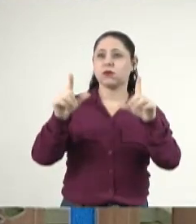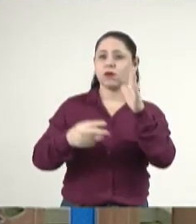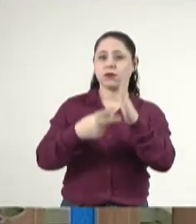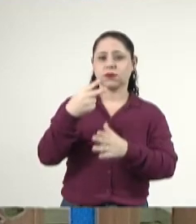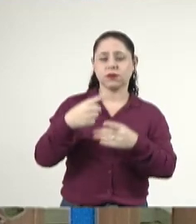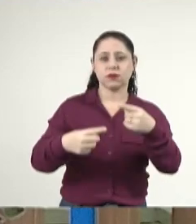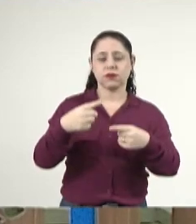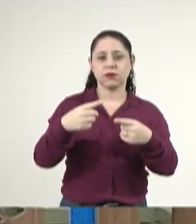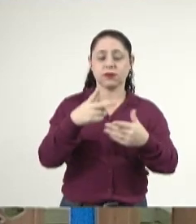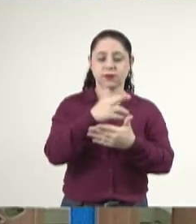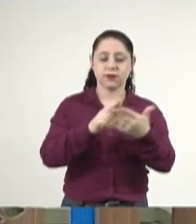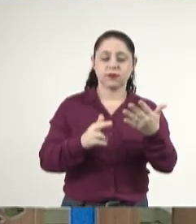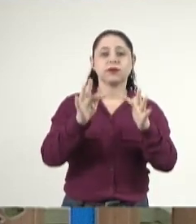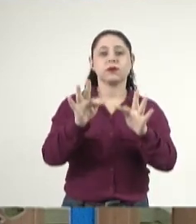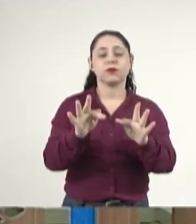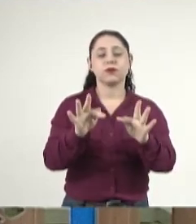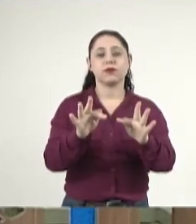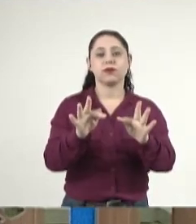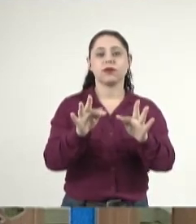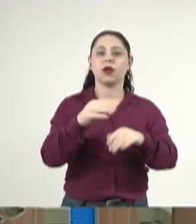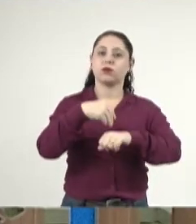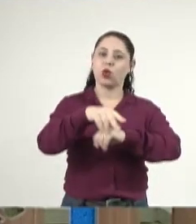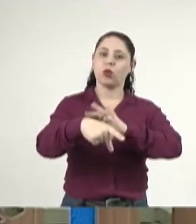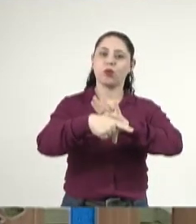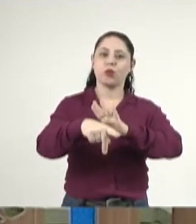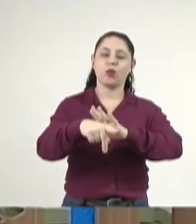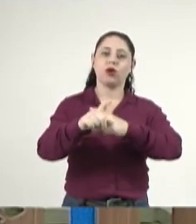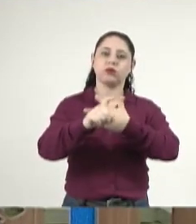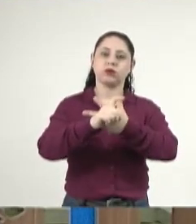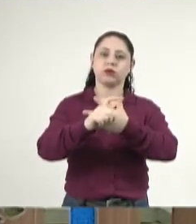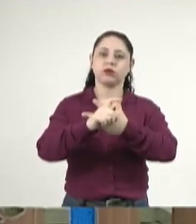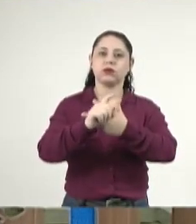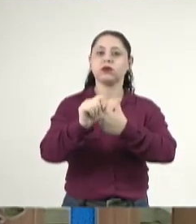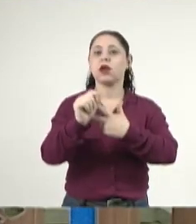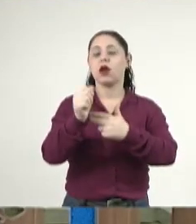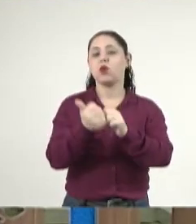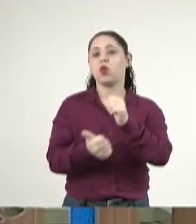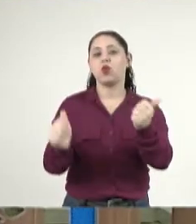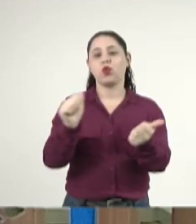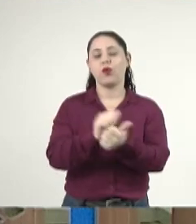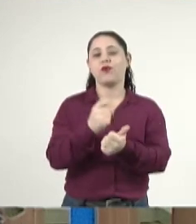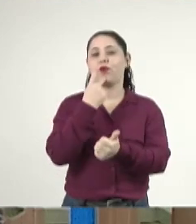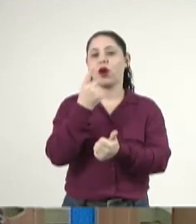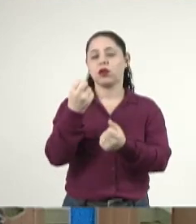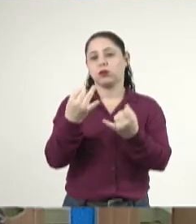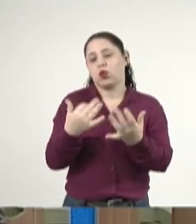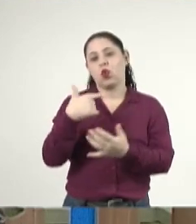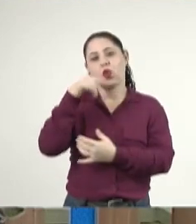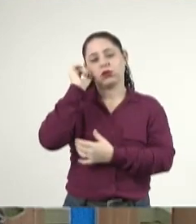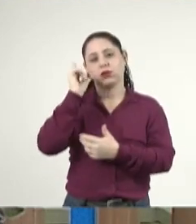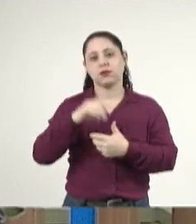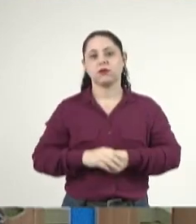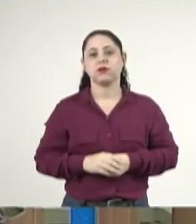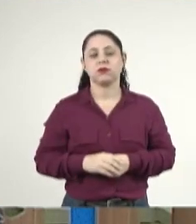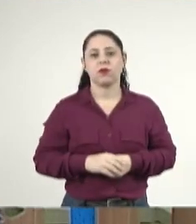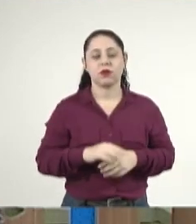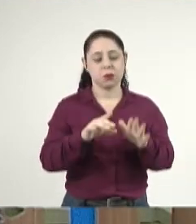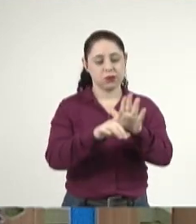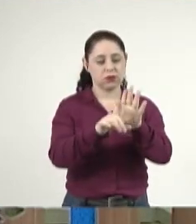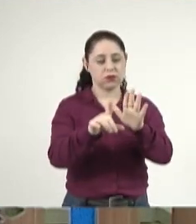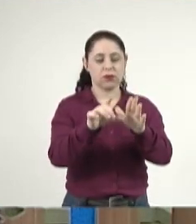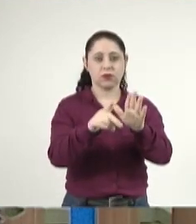discussão, mas em redação final, em projeto encaminhado pelo Poder Executivo e que atualiza, nós falamos sobre isso ontem, a